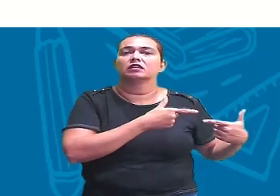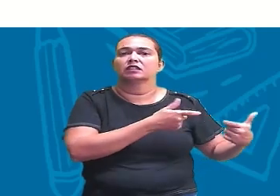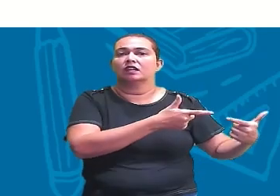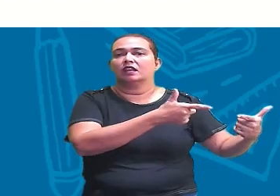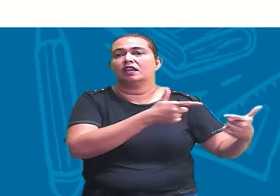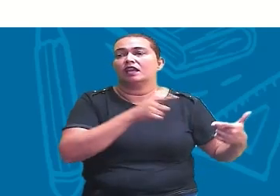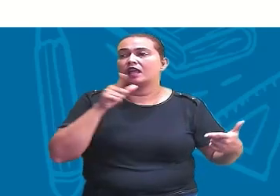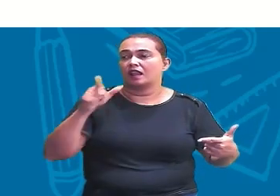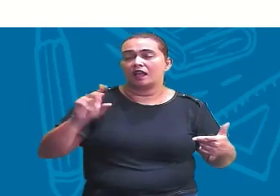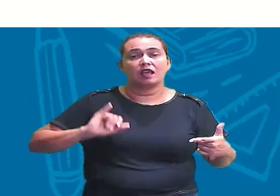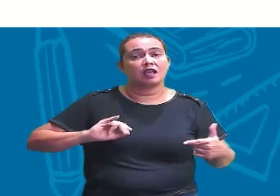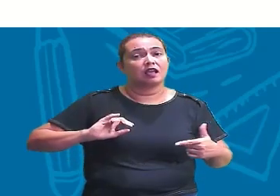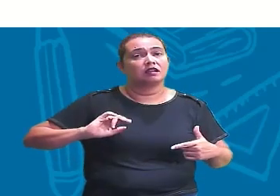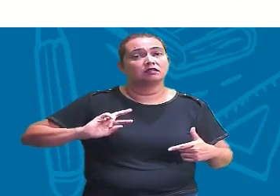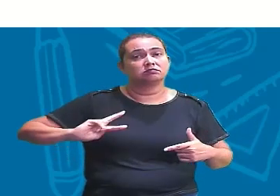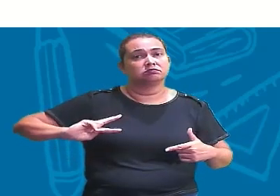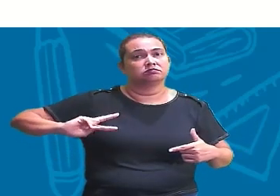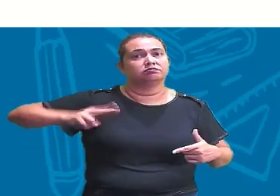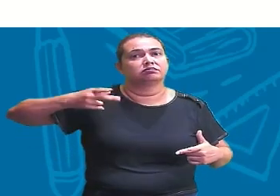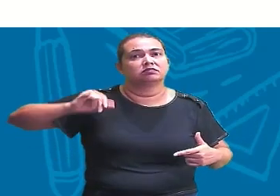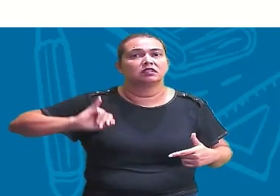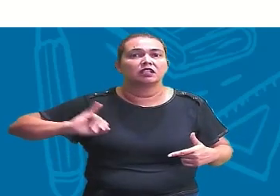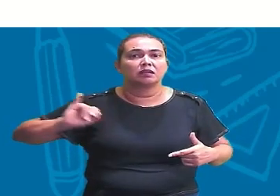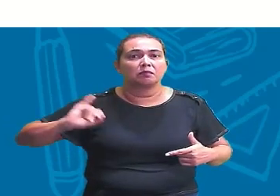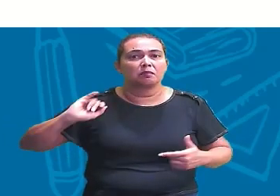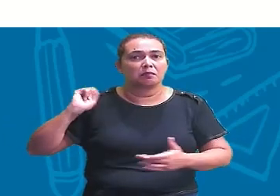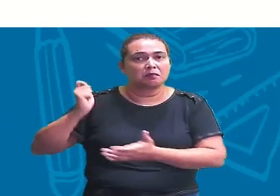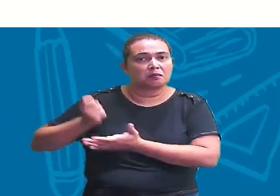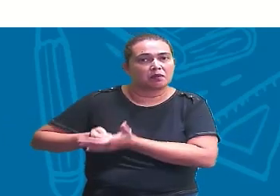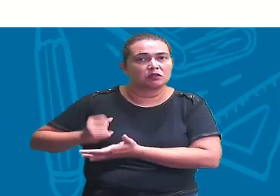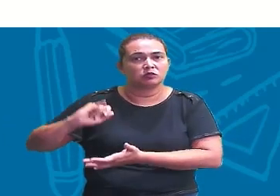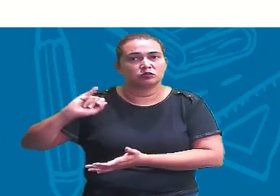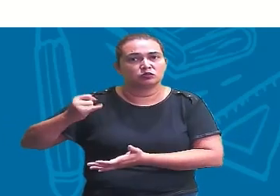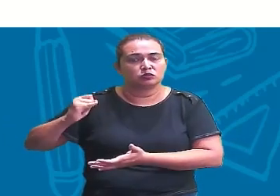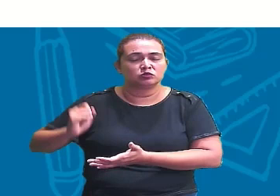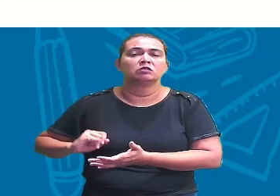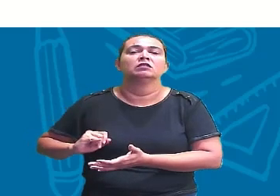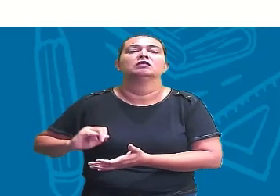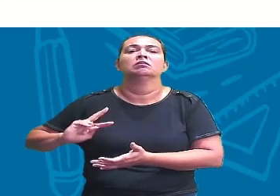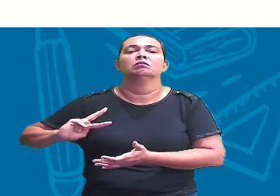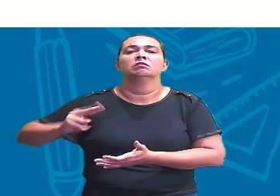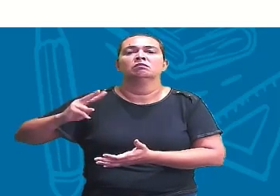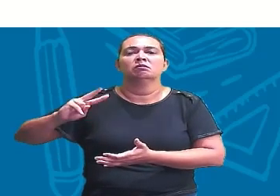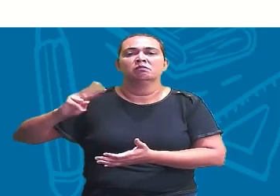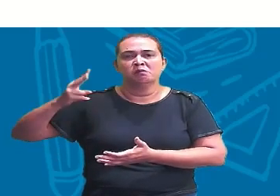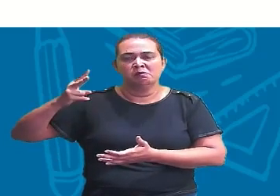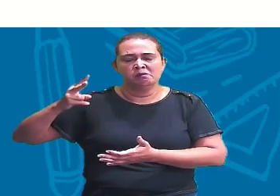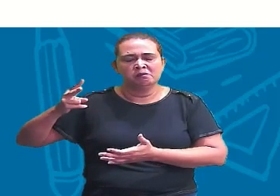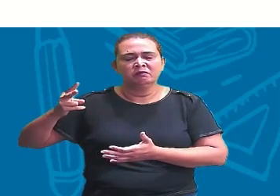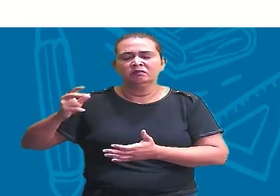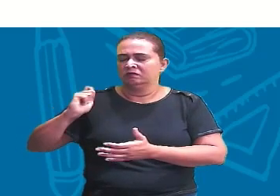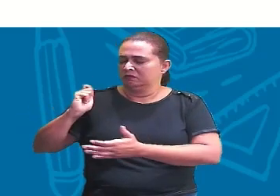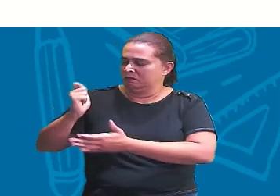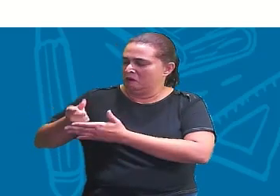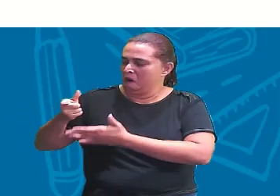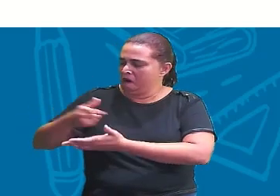essa população para sustentar a guerra. Além disso, ao longo da década